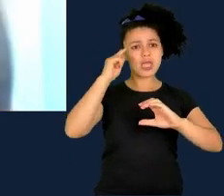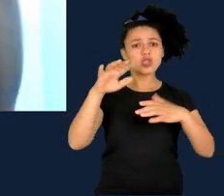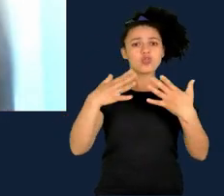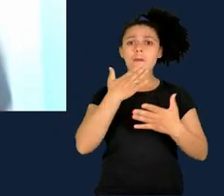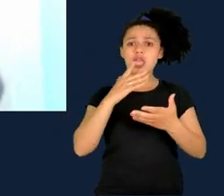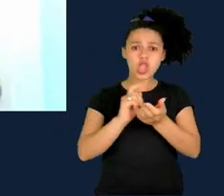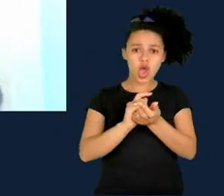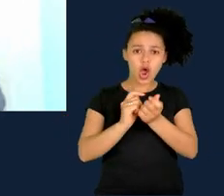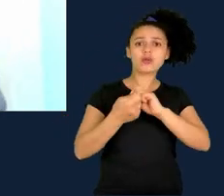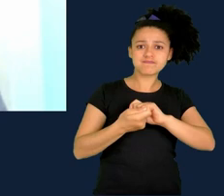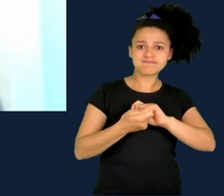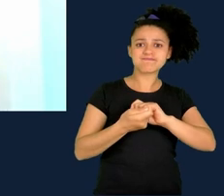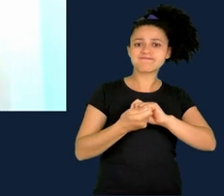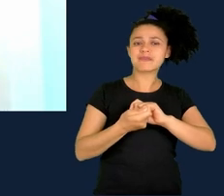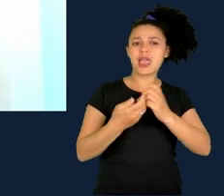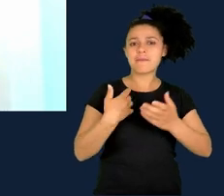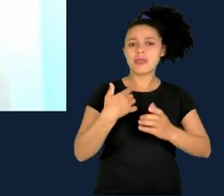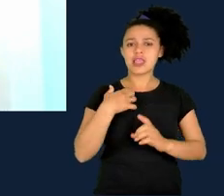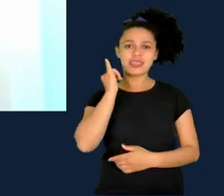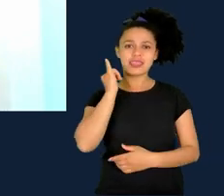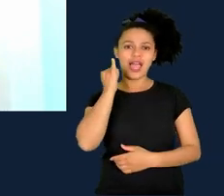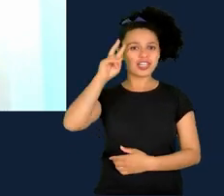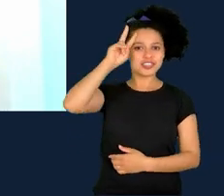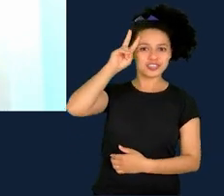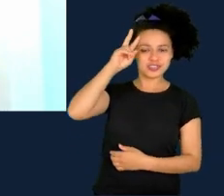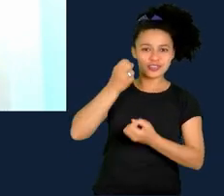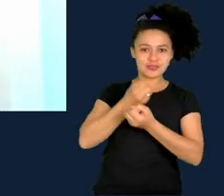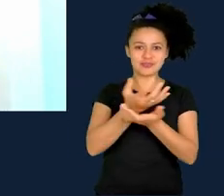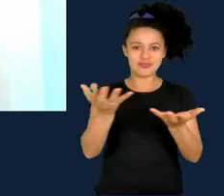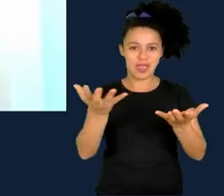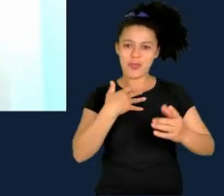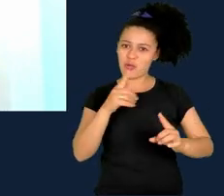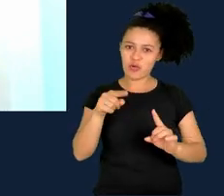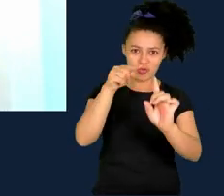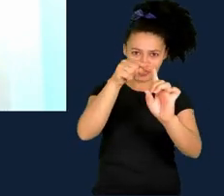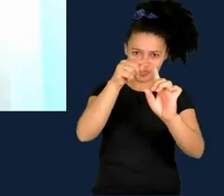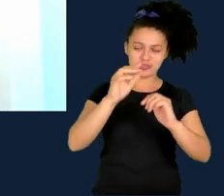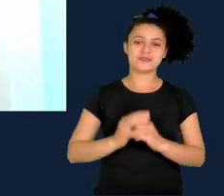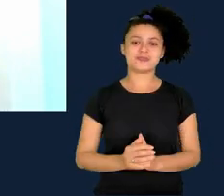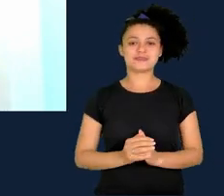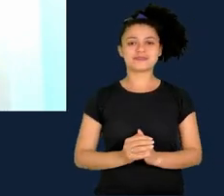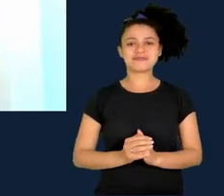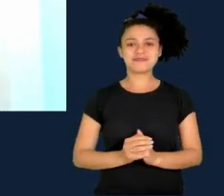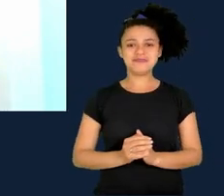que melhor serve a sua narrativa para cumprir com o seu objetivo.